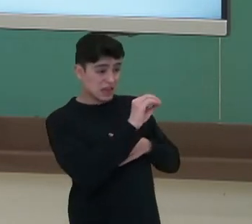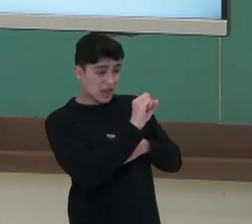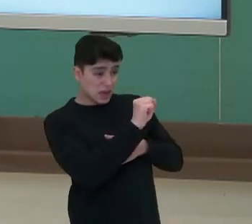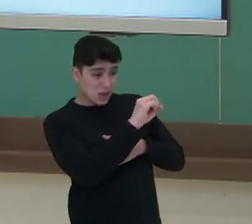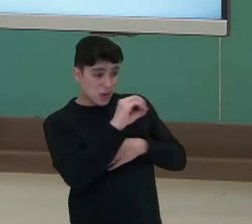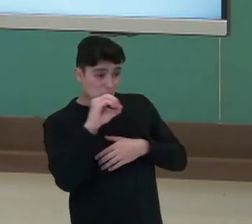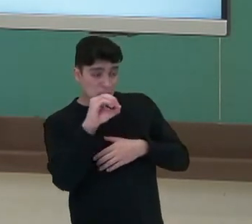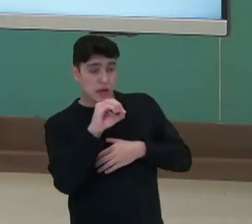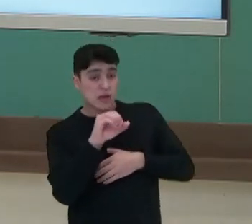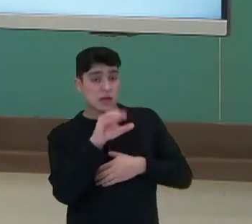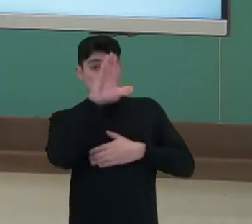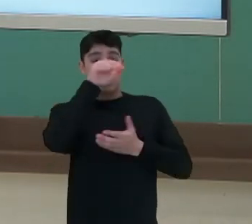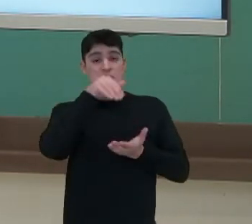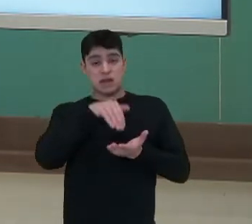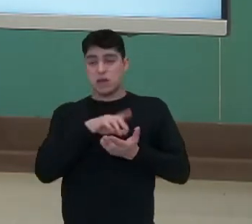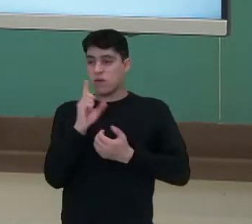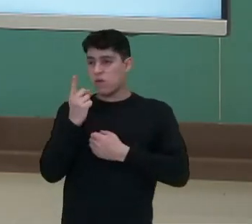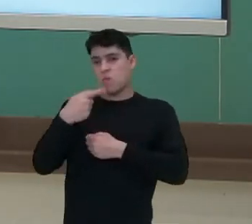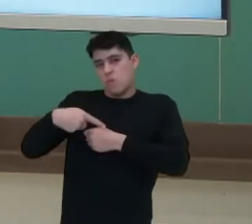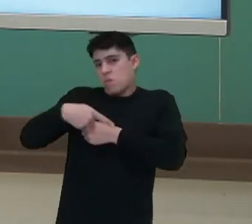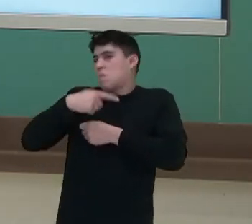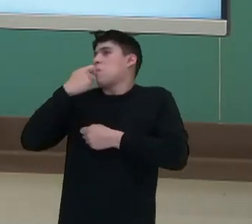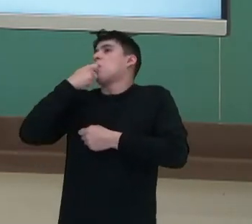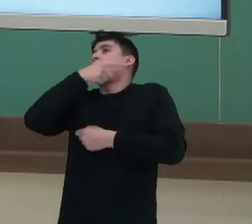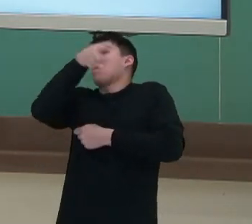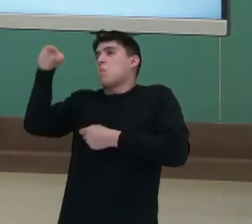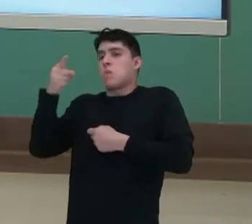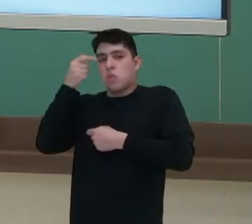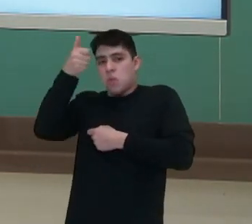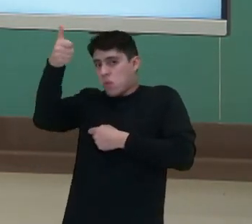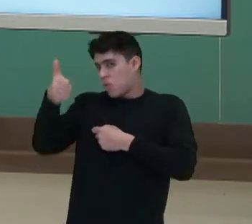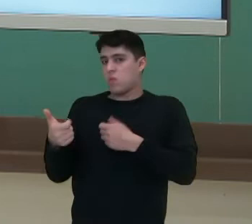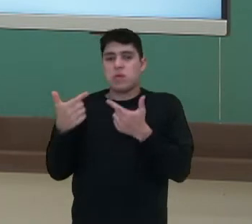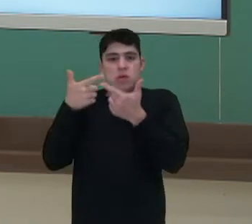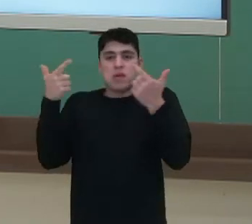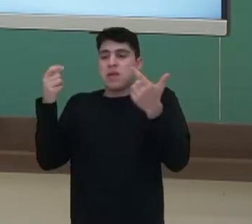até 1, né, não existe nenhum país no mundo que tenha um IDH 1, senão o país seria